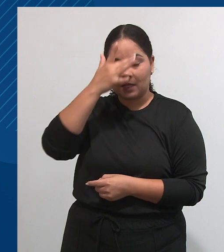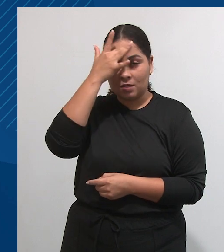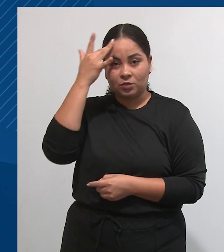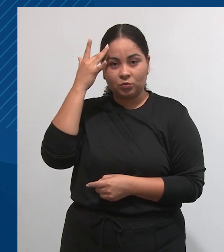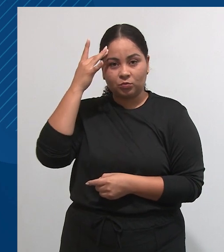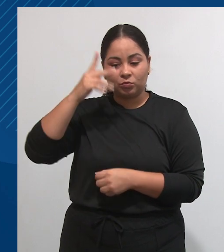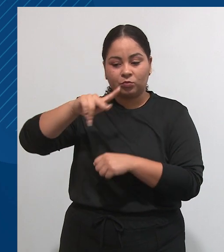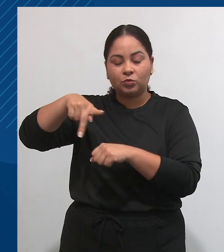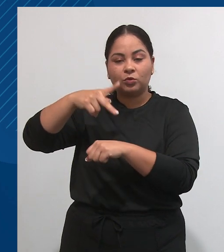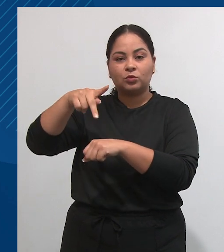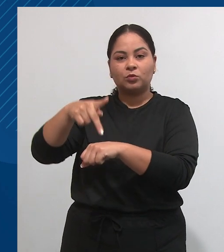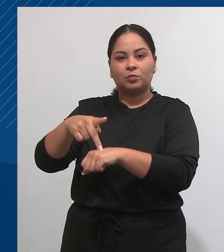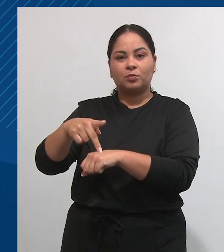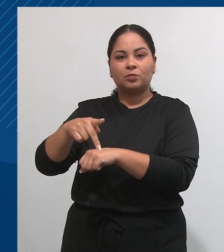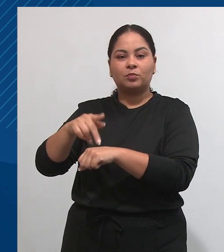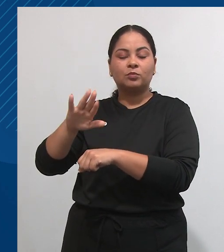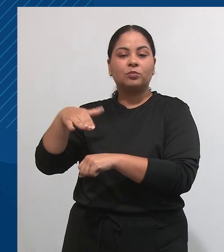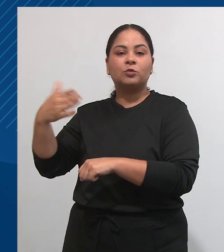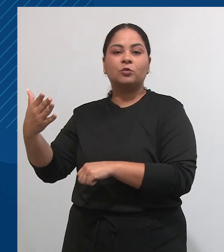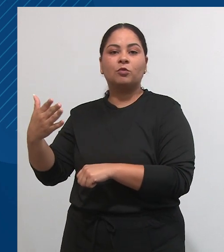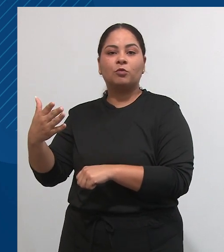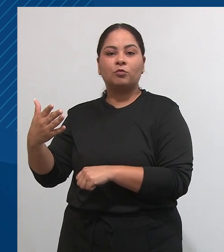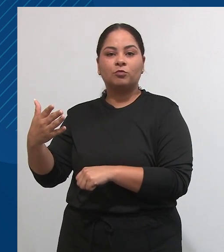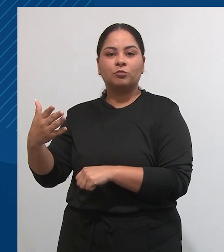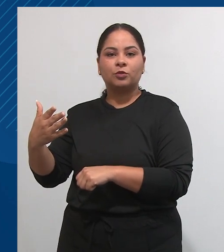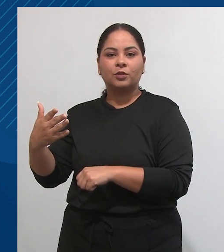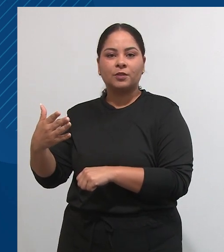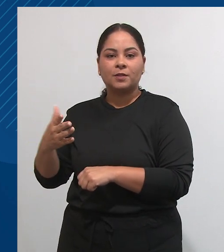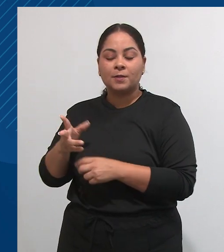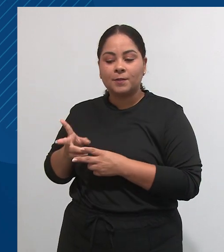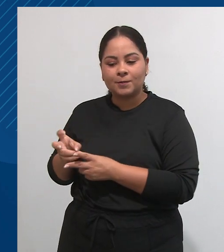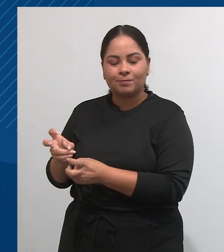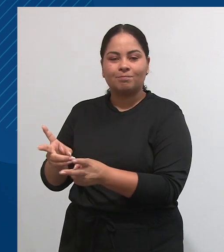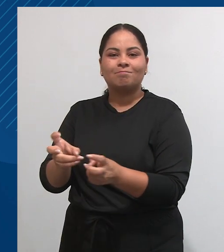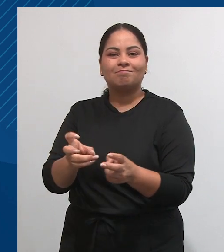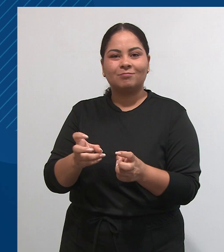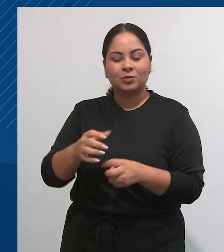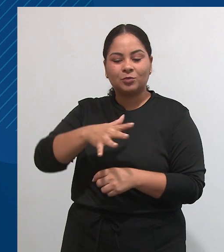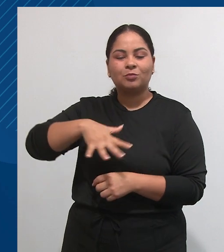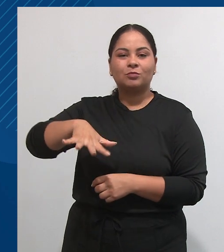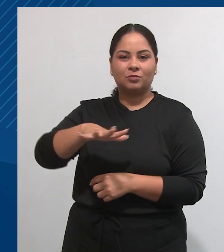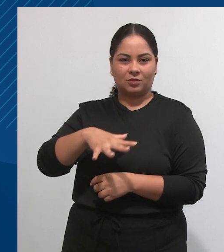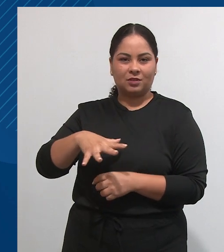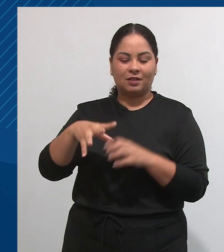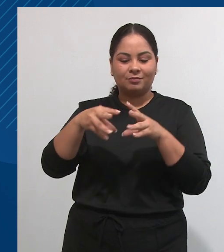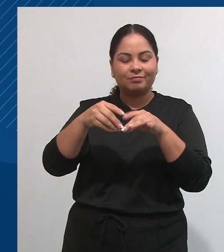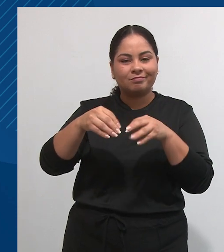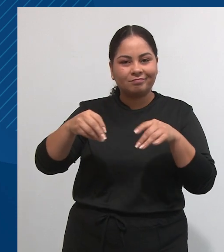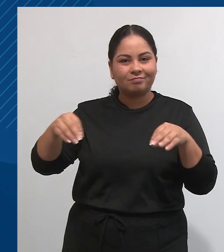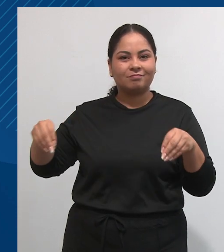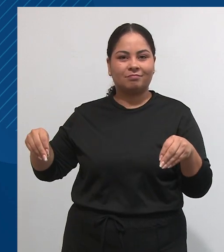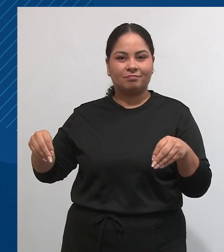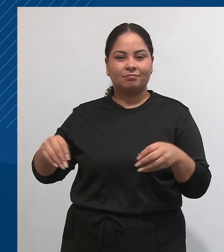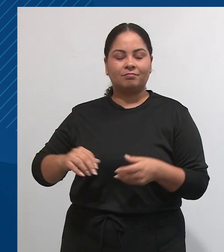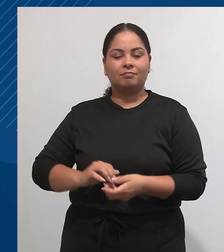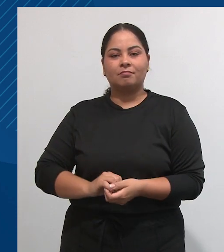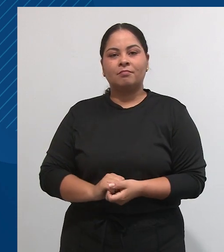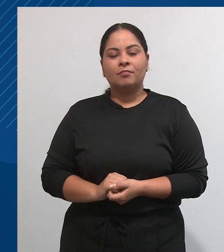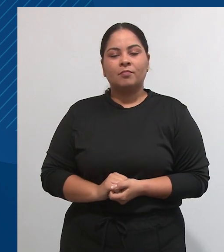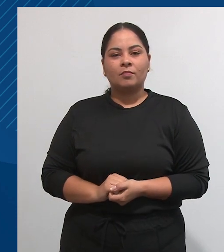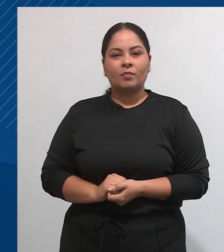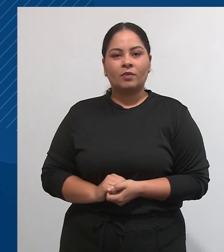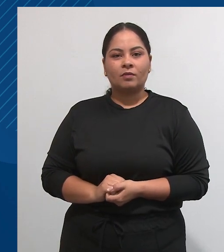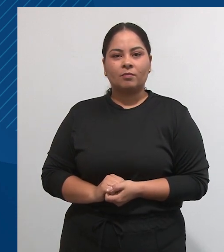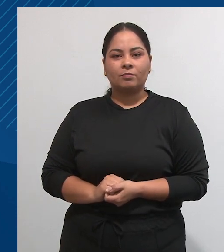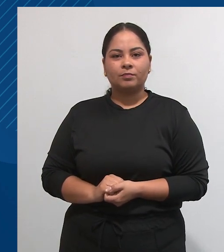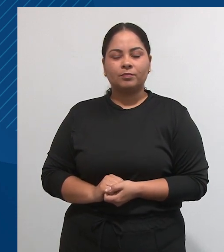é Bubarai, que é o nome do meu neto, né? Que significa dominadores das águas.